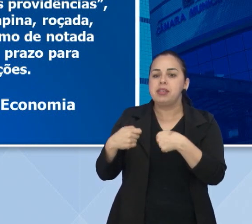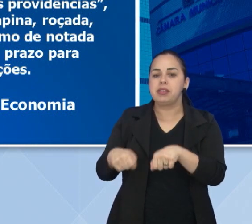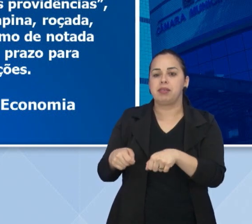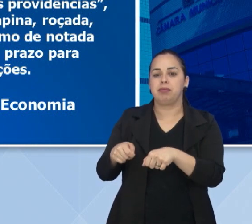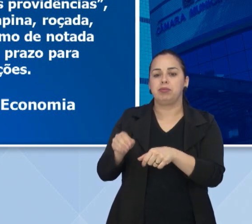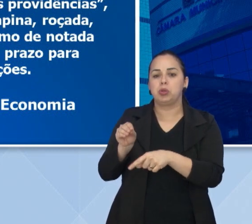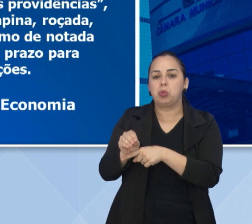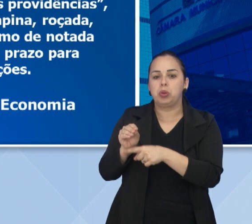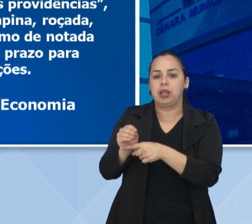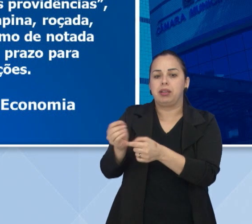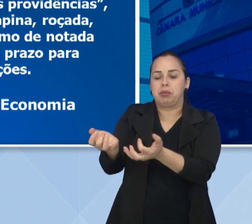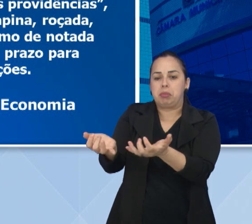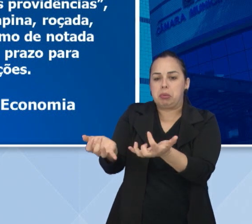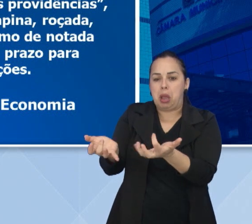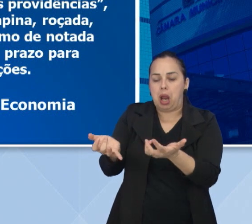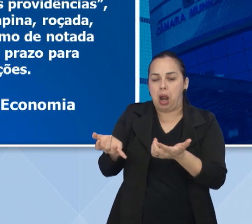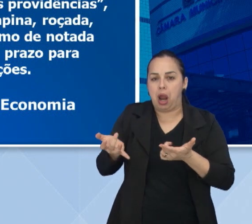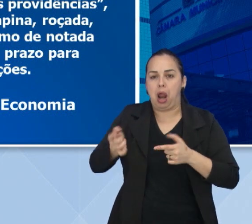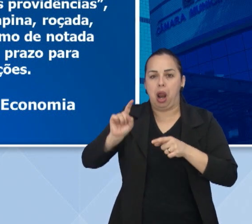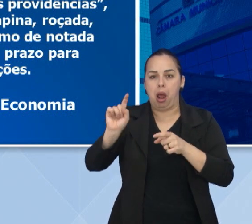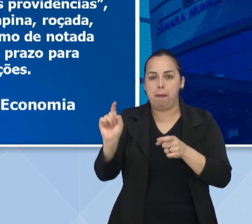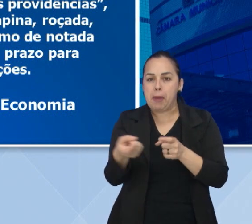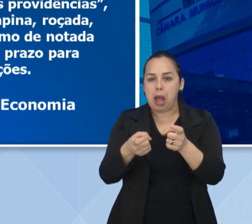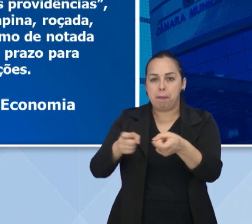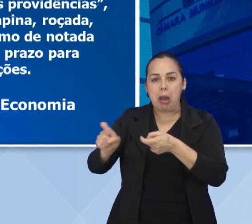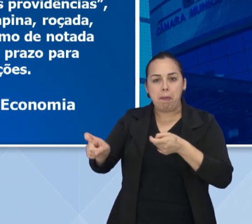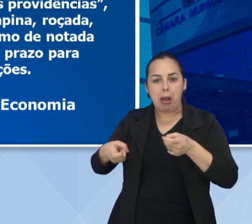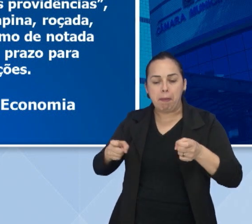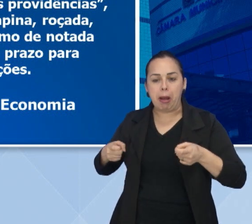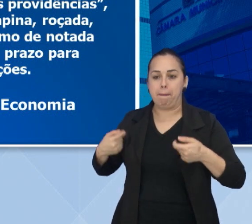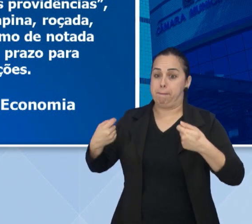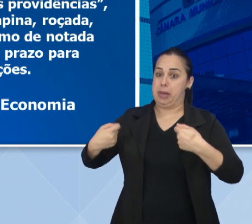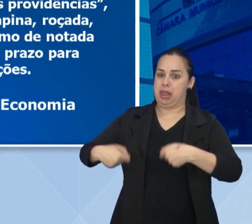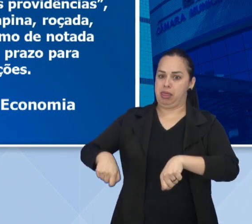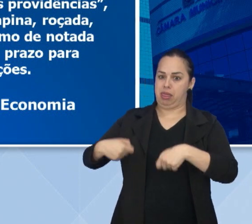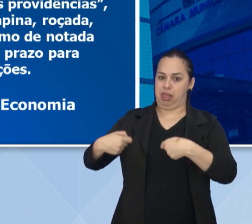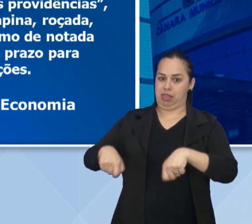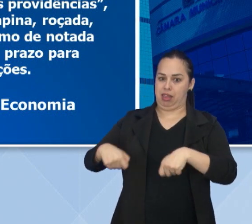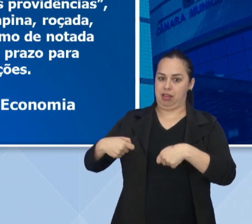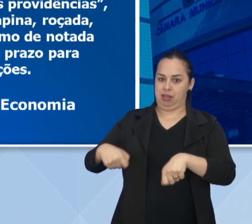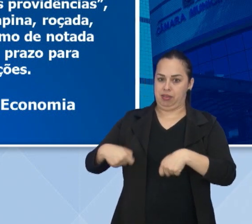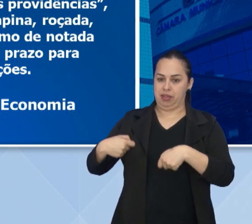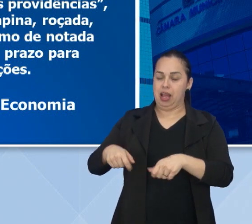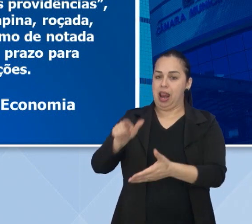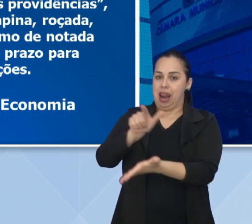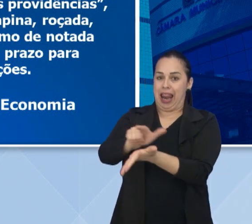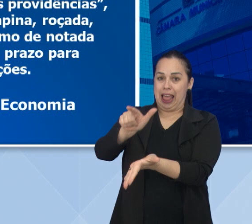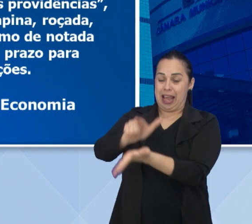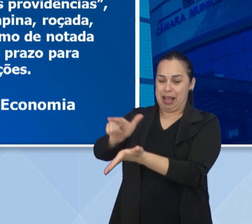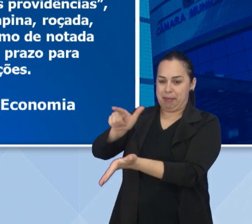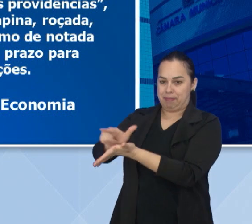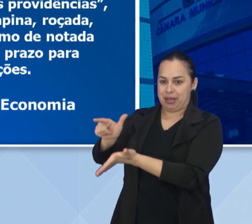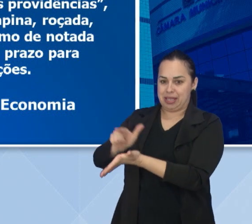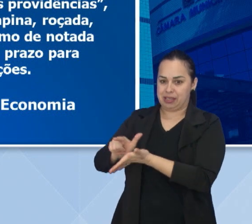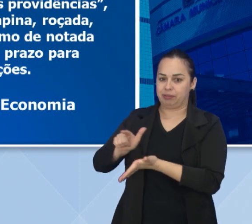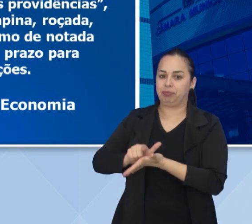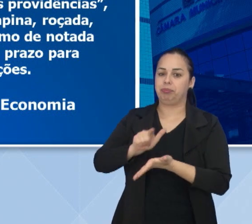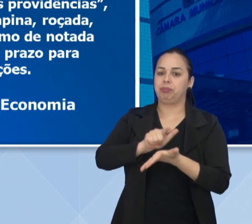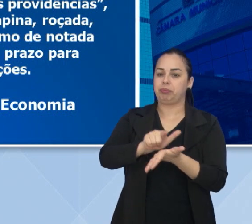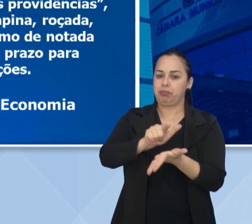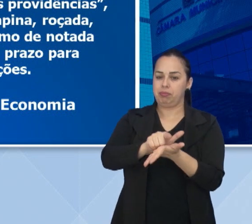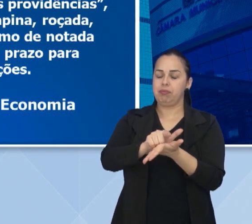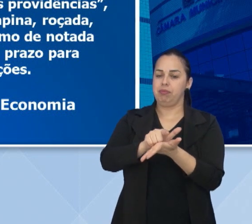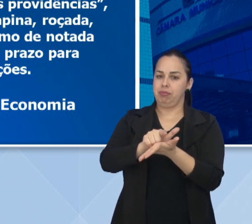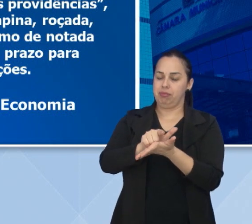providências, estabelecendo casos de necessidade de capina, roçada, higiene e limpeza de terrenos